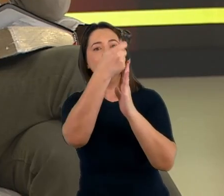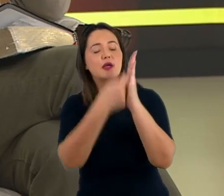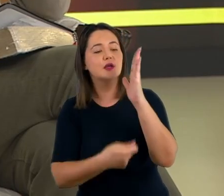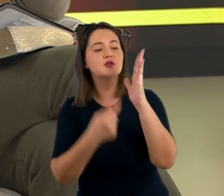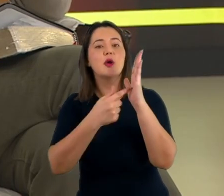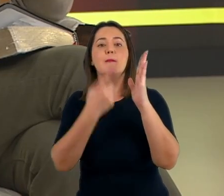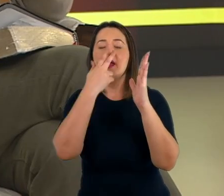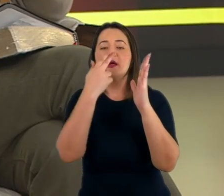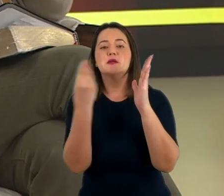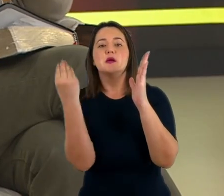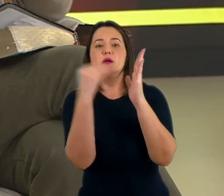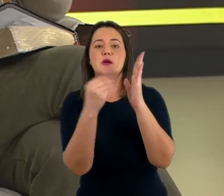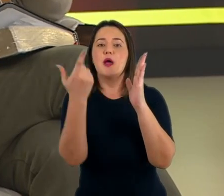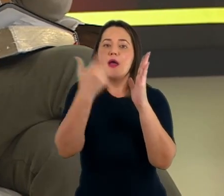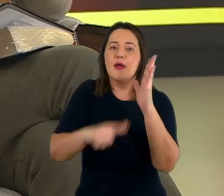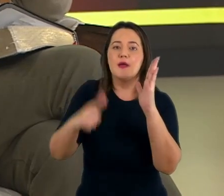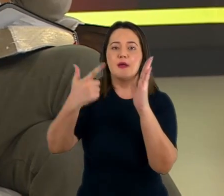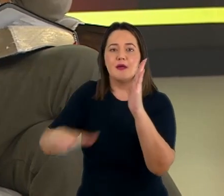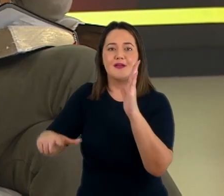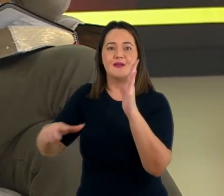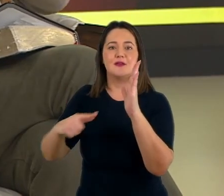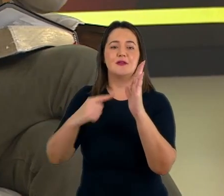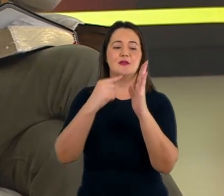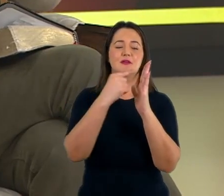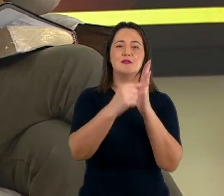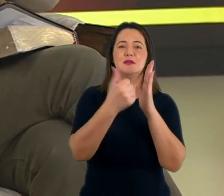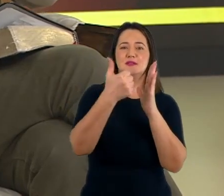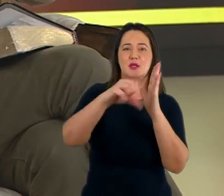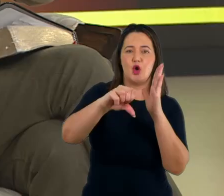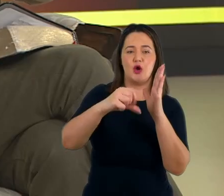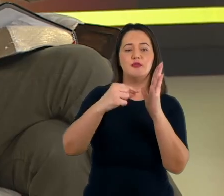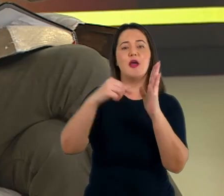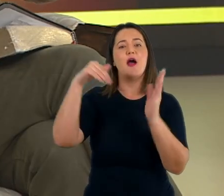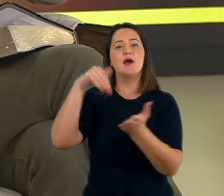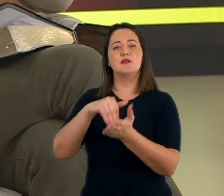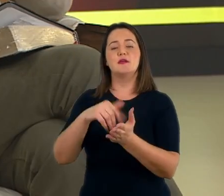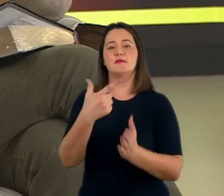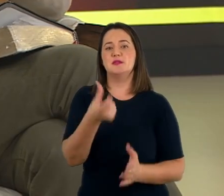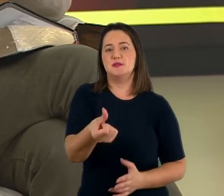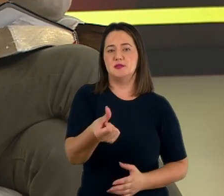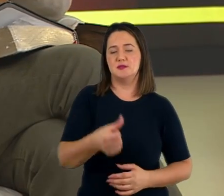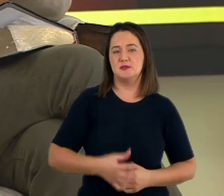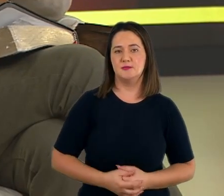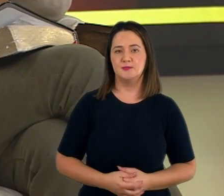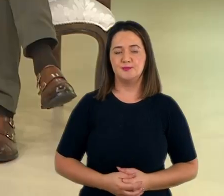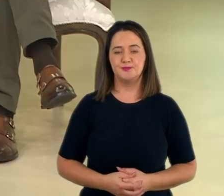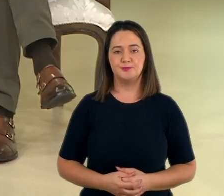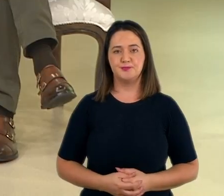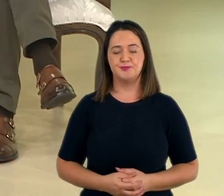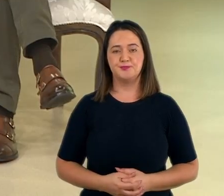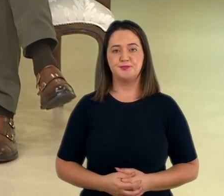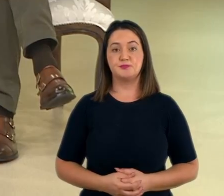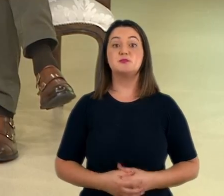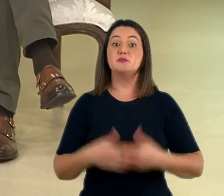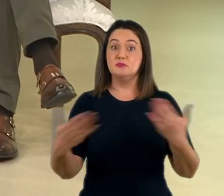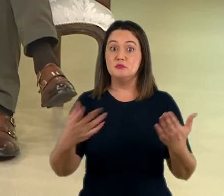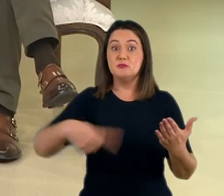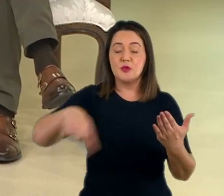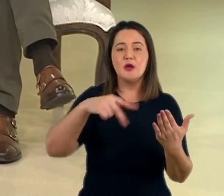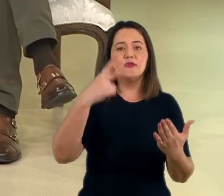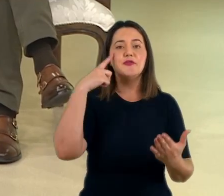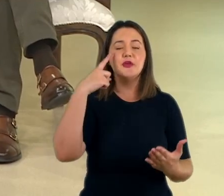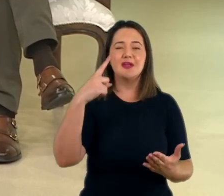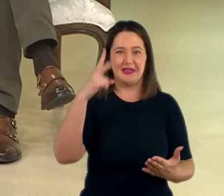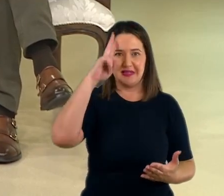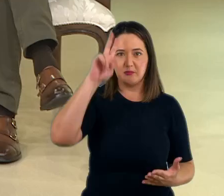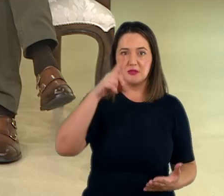também no verso 19 e ecoada no verso 26. Depois leia com calma aí na sua Bíblia. Ora,